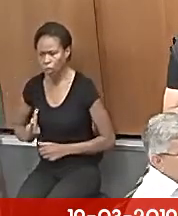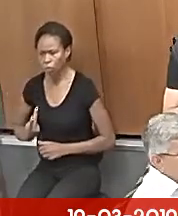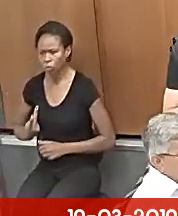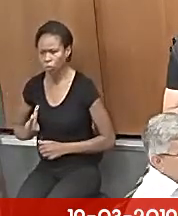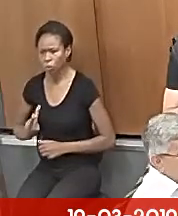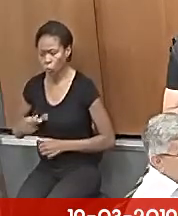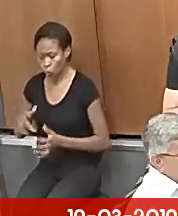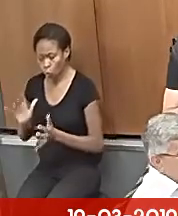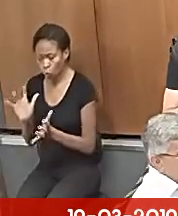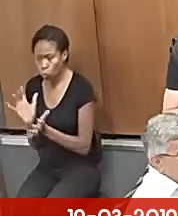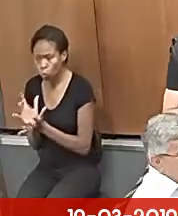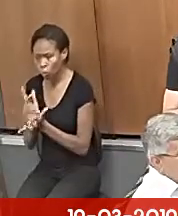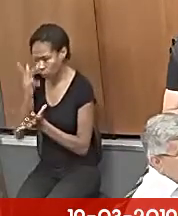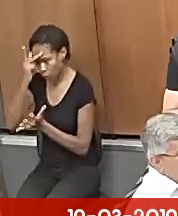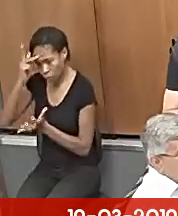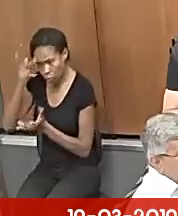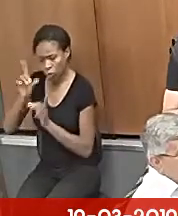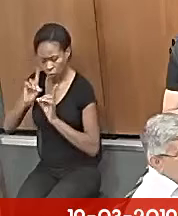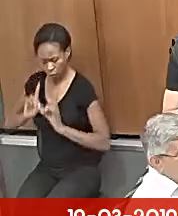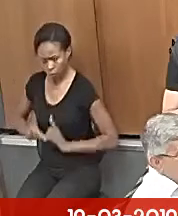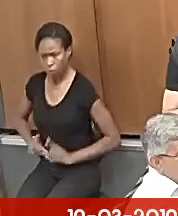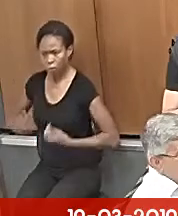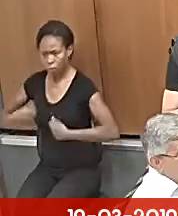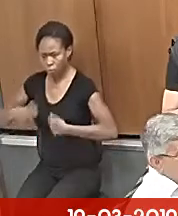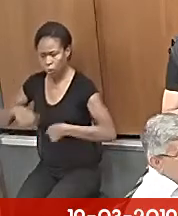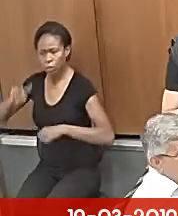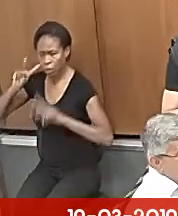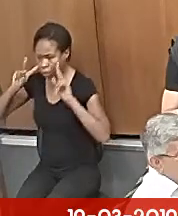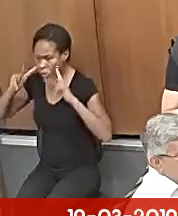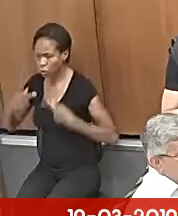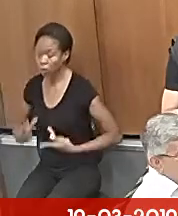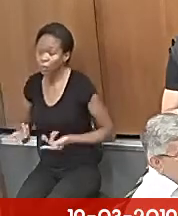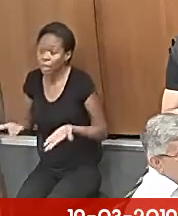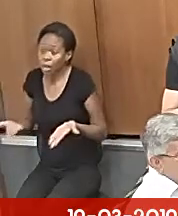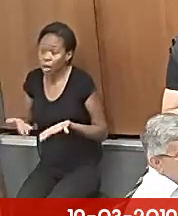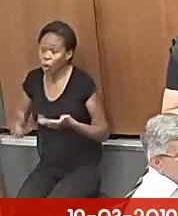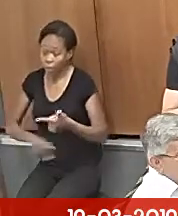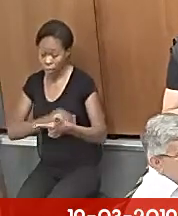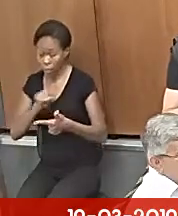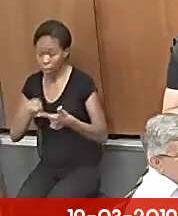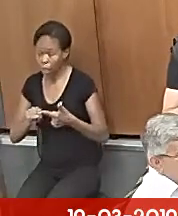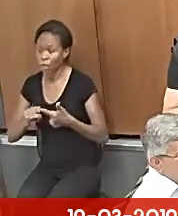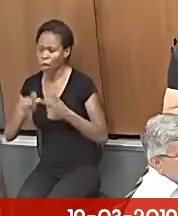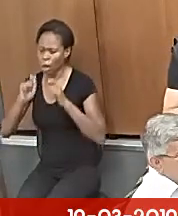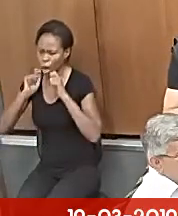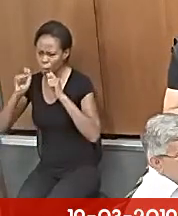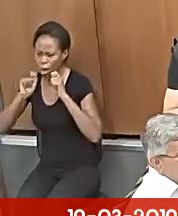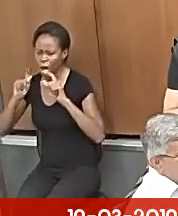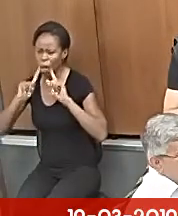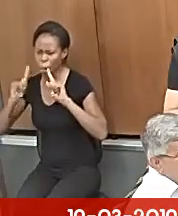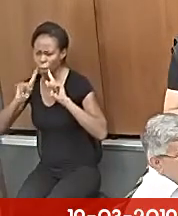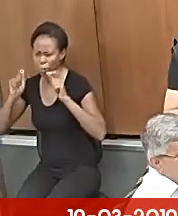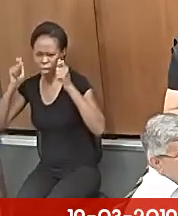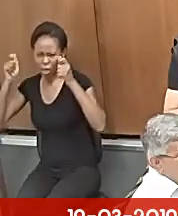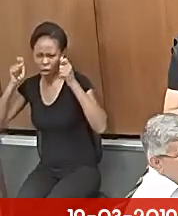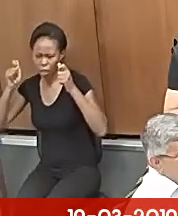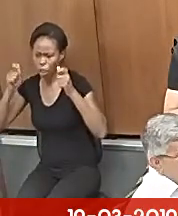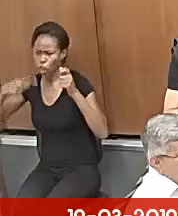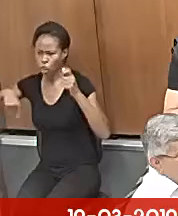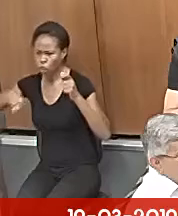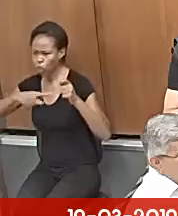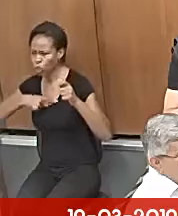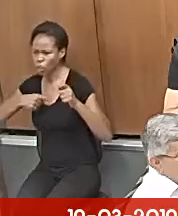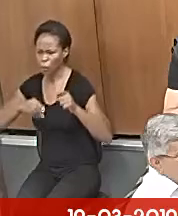deficiência e que a gente precisa disso e agora a segunda manifestação para mostrar que a gente não vai ficar nada